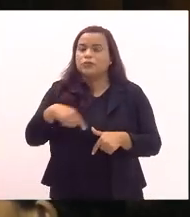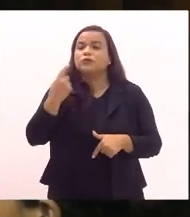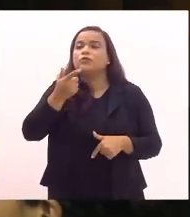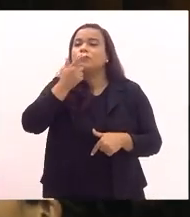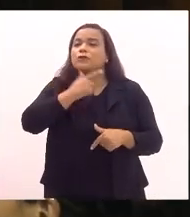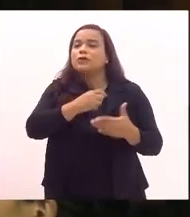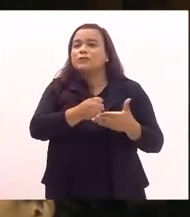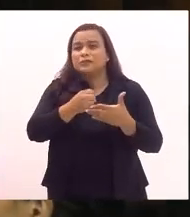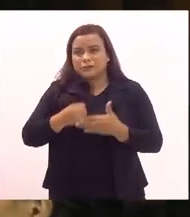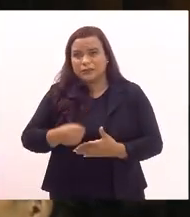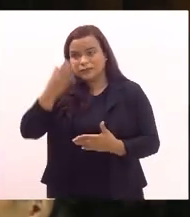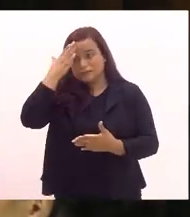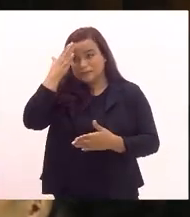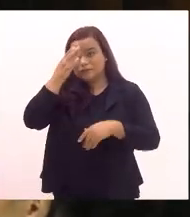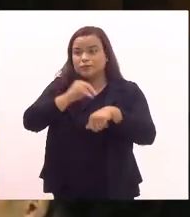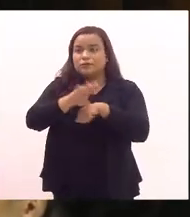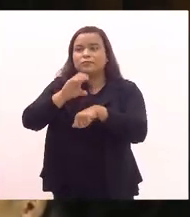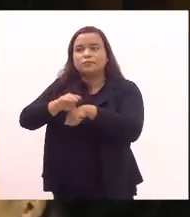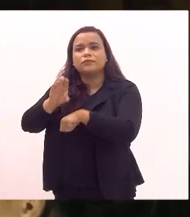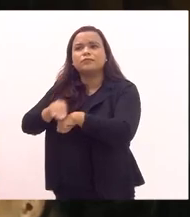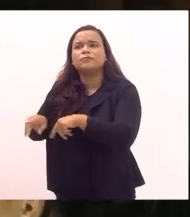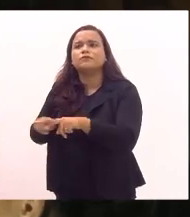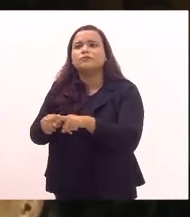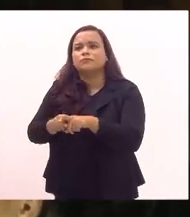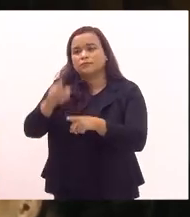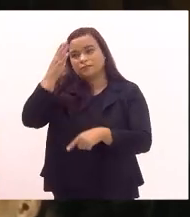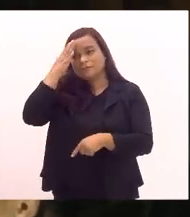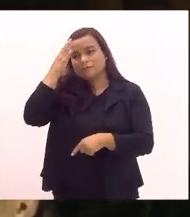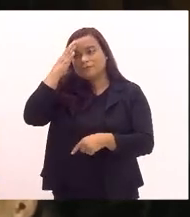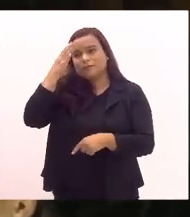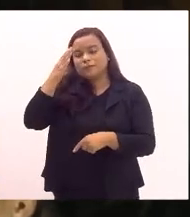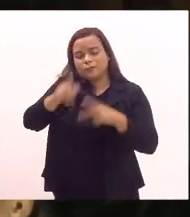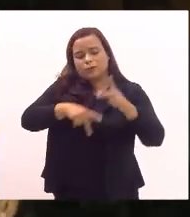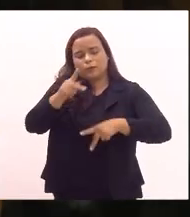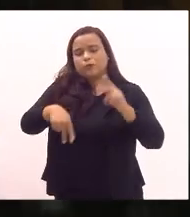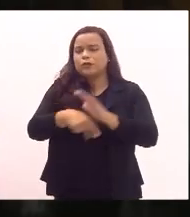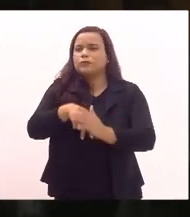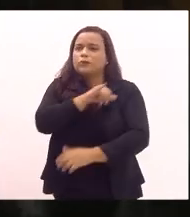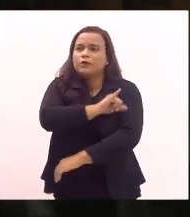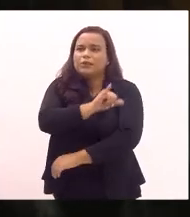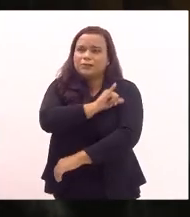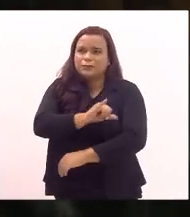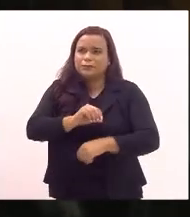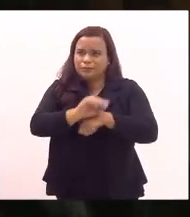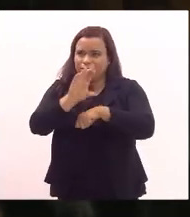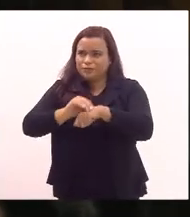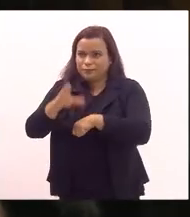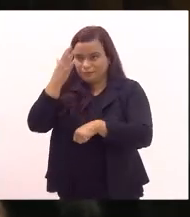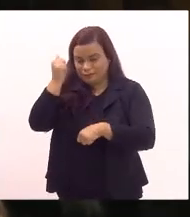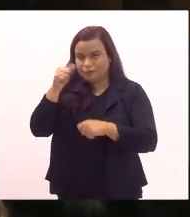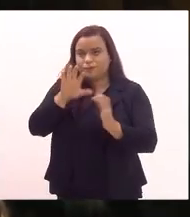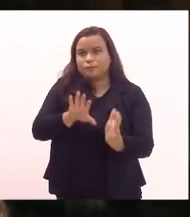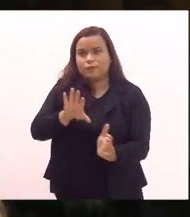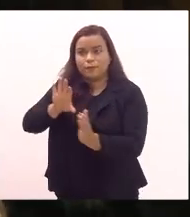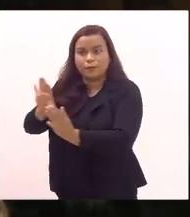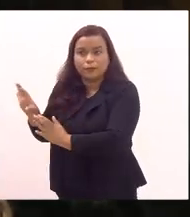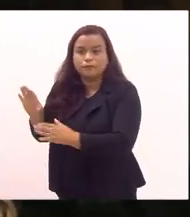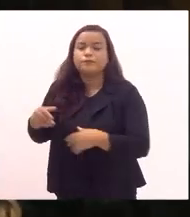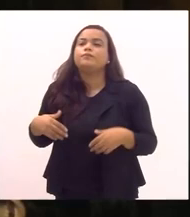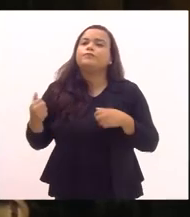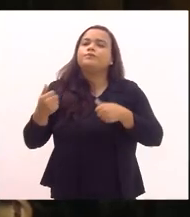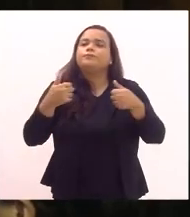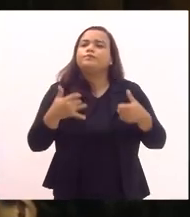trazer a conscientização e o conhecimento à população Fluminense mas pegando uma deixa